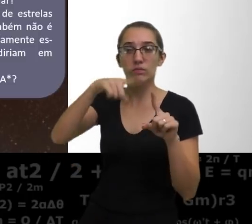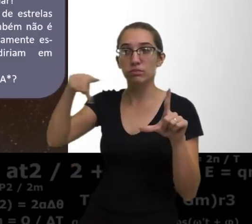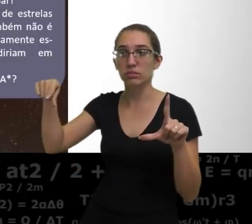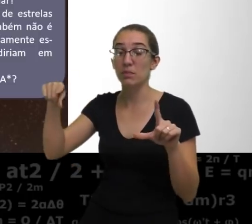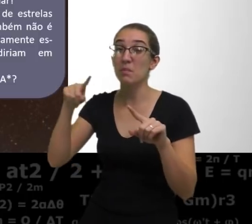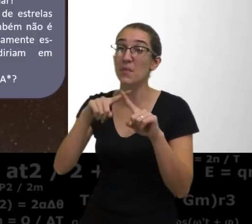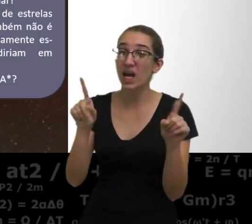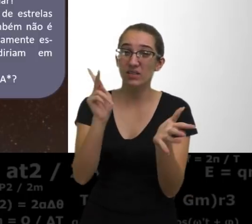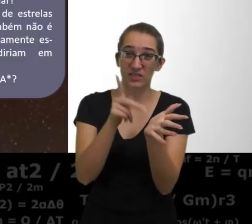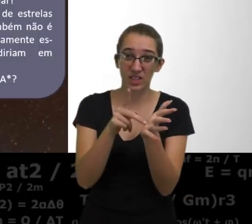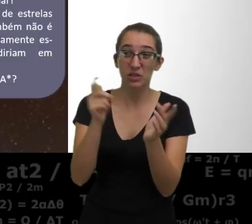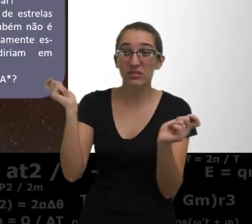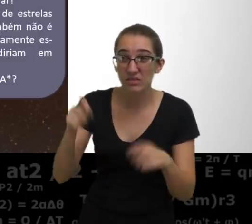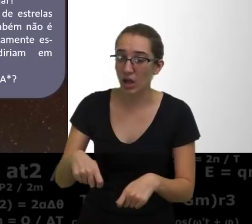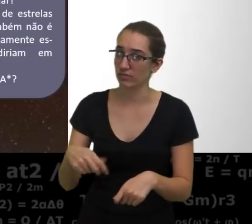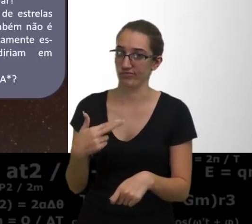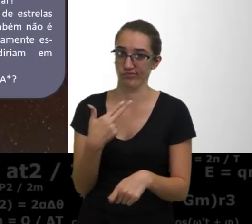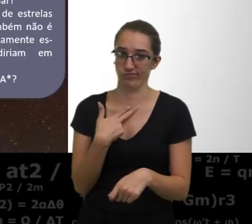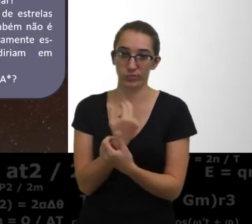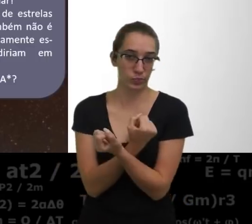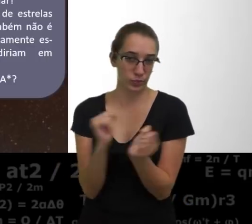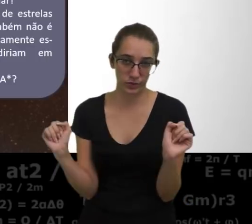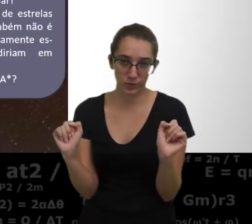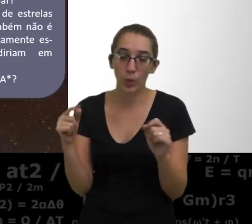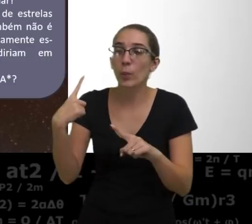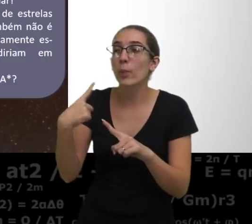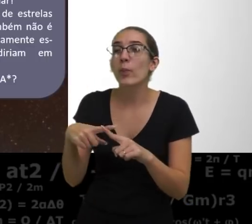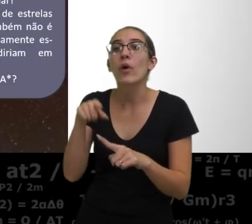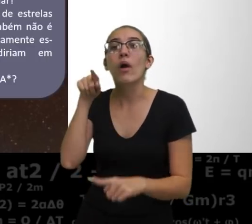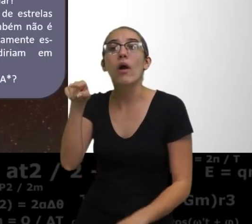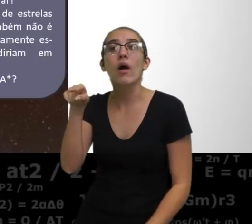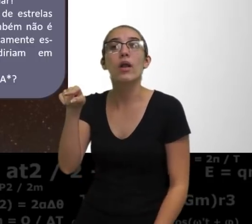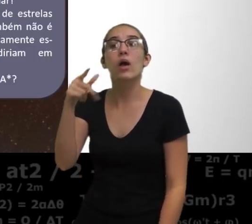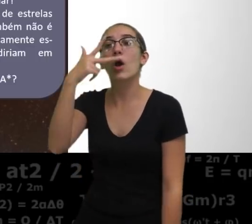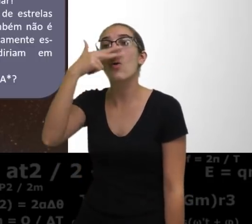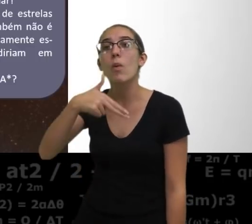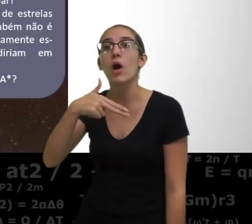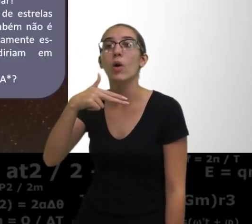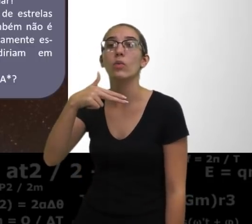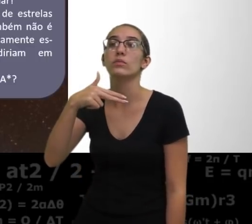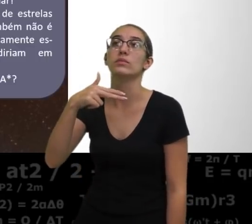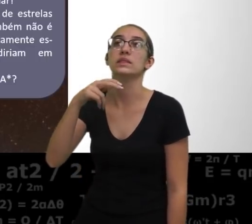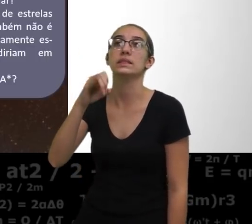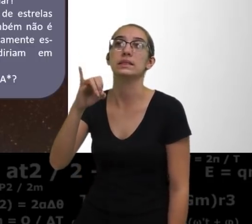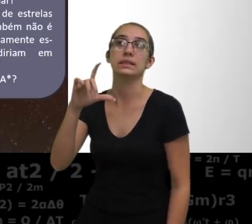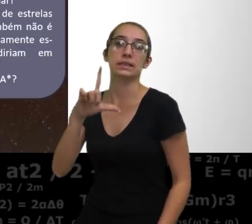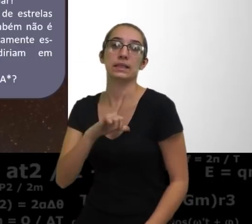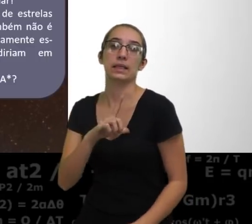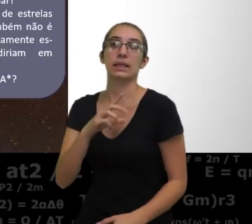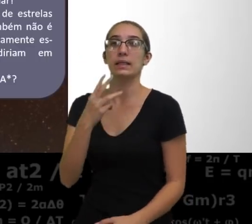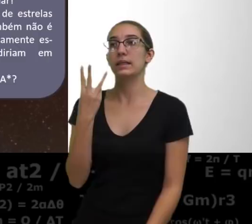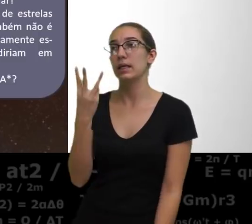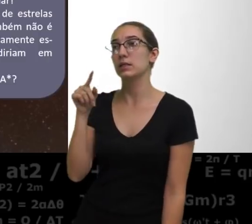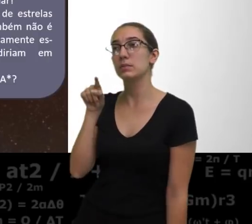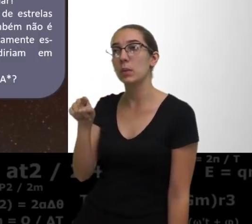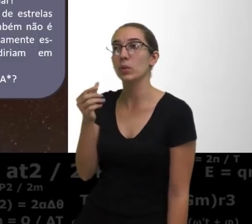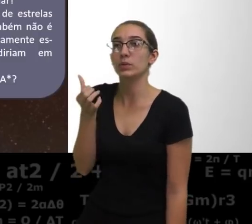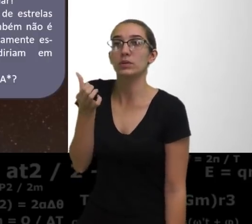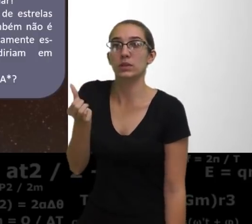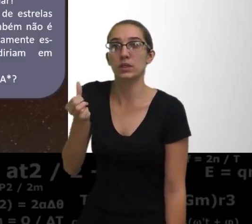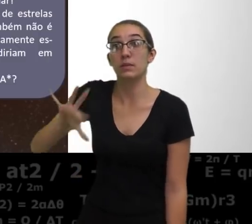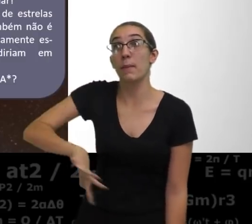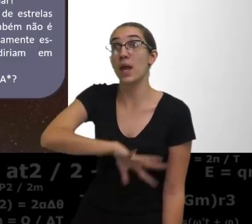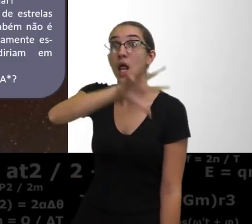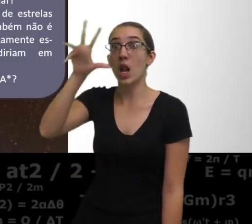nêutrons fosse tão denso assim, para ter 3,6 milhões de vezes a massa do Sol, em uma esfera de raio de